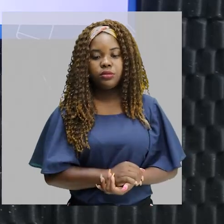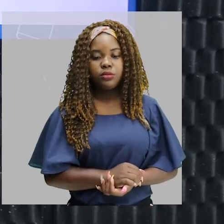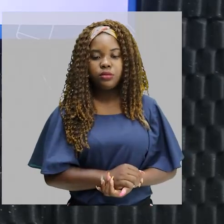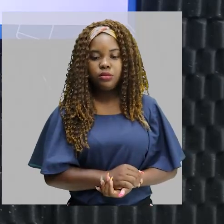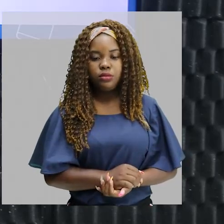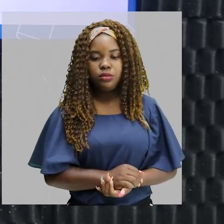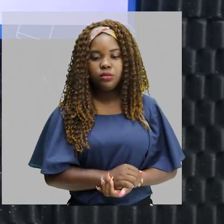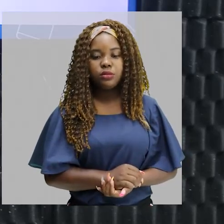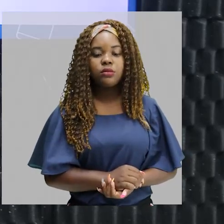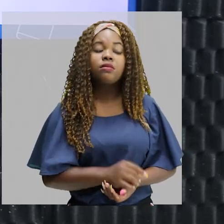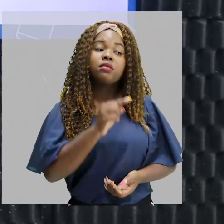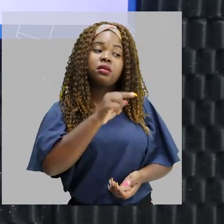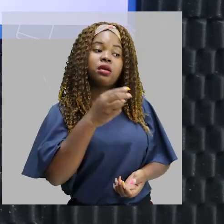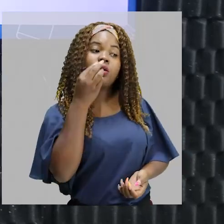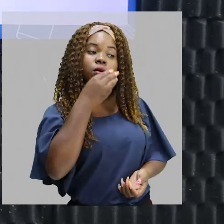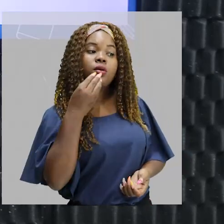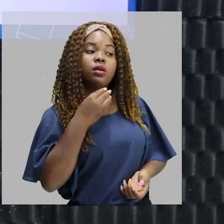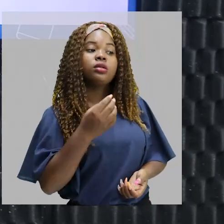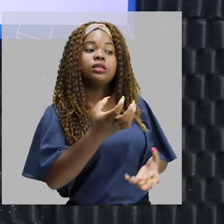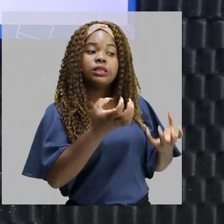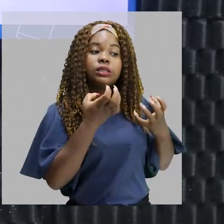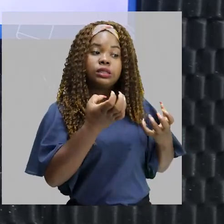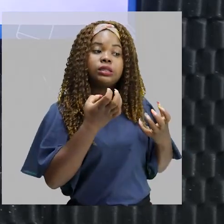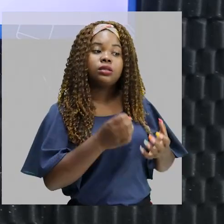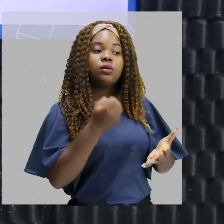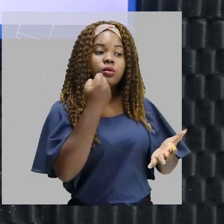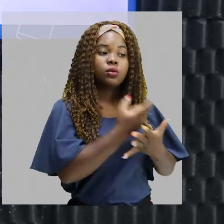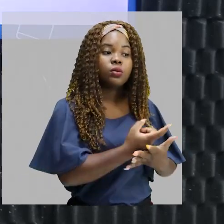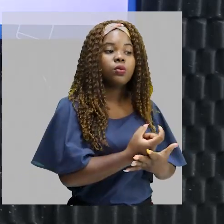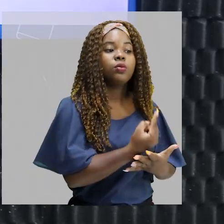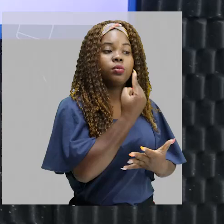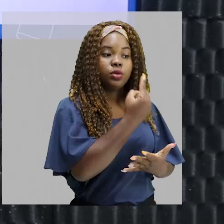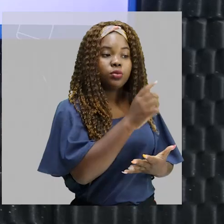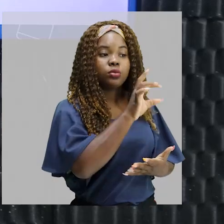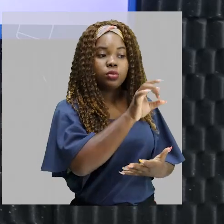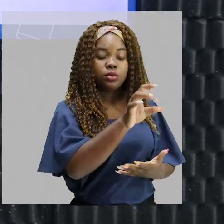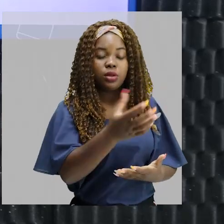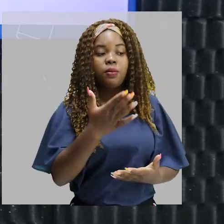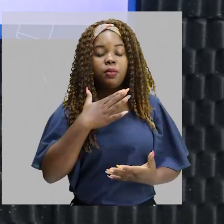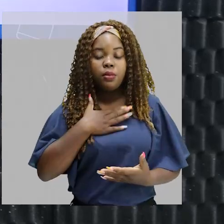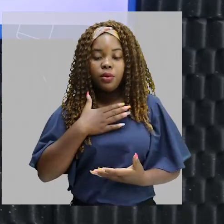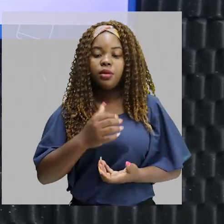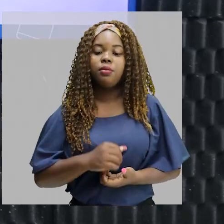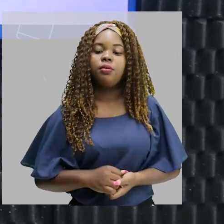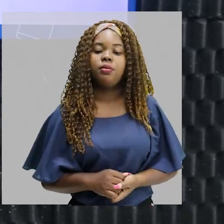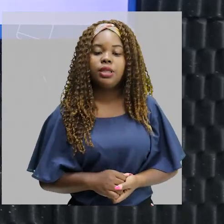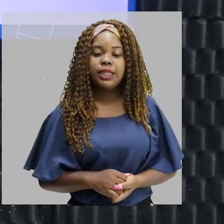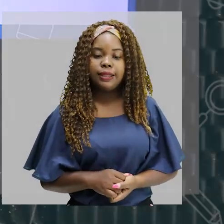indefinido. Estes são os doces que quero, compre um de cada para mim, tá?